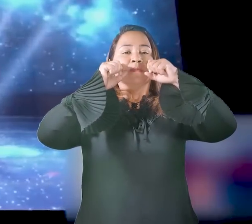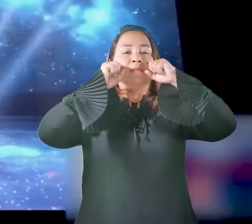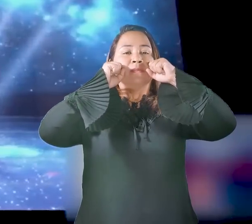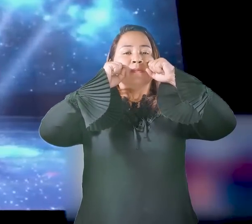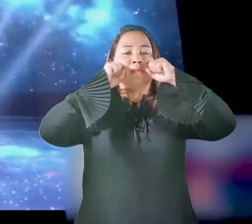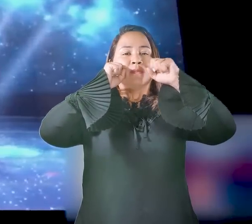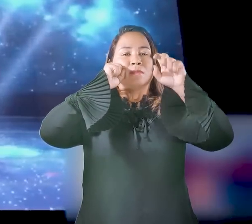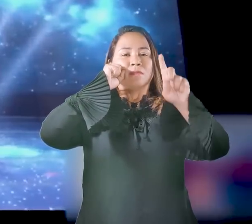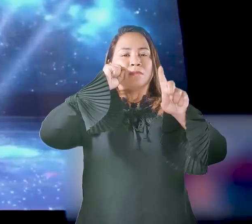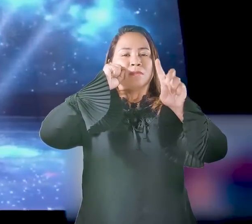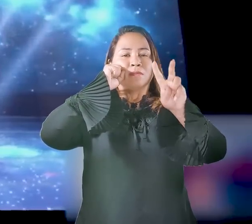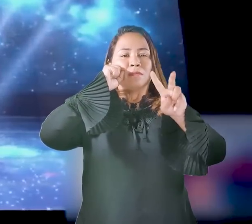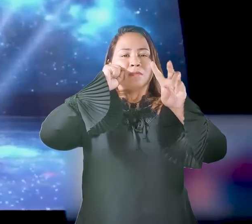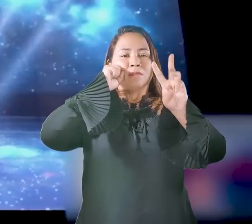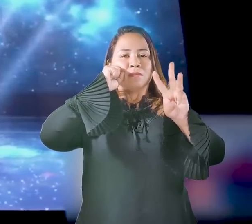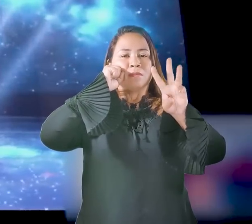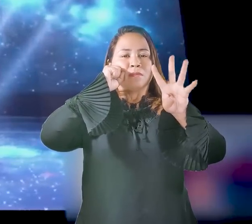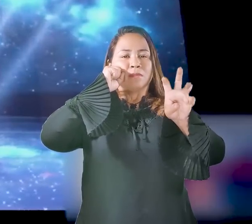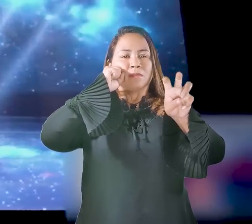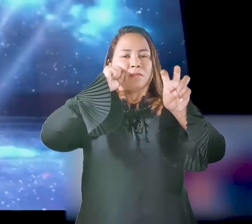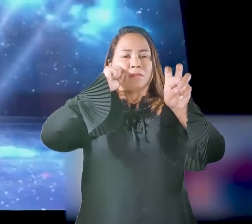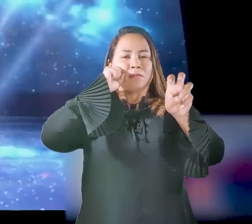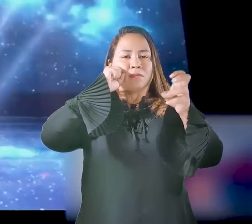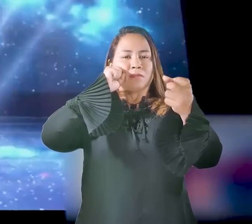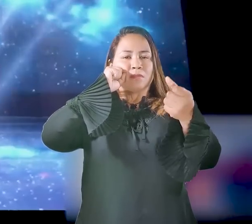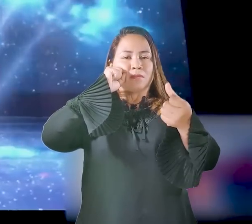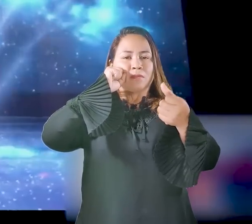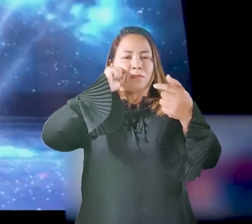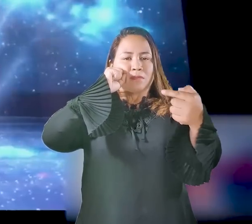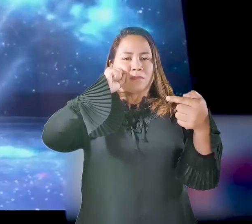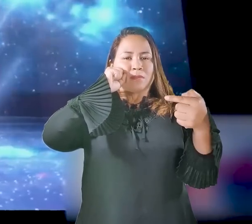Contando até 7. Segura.